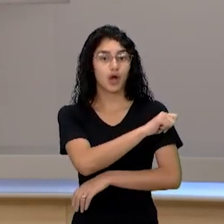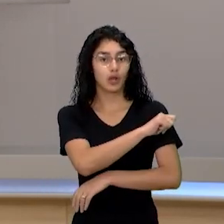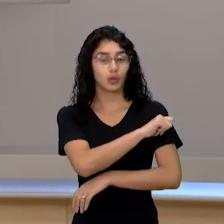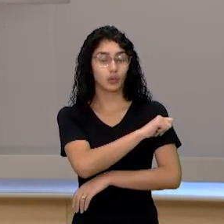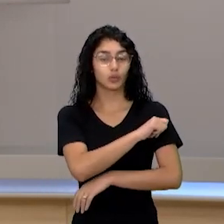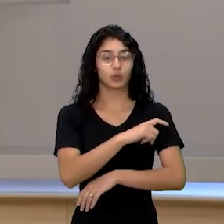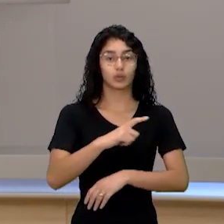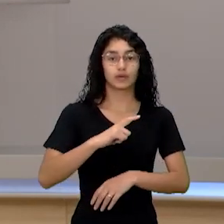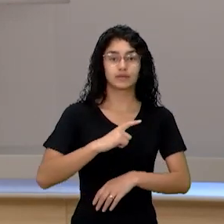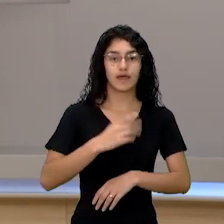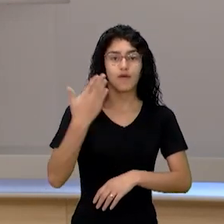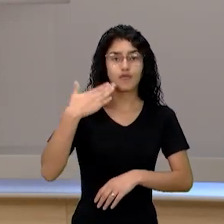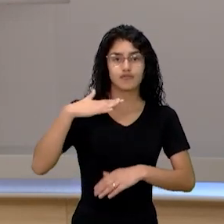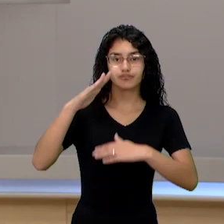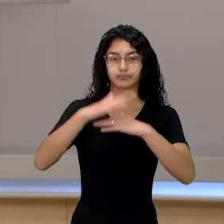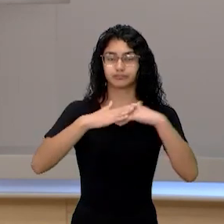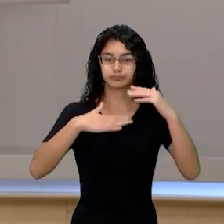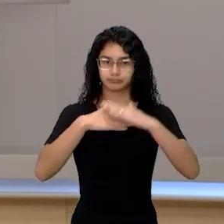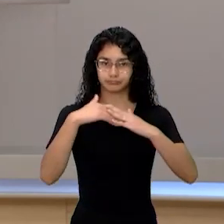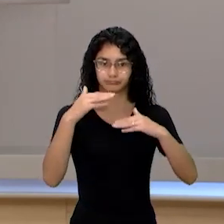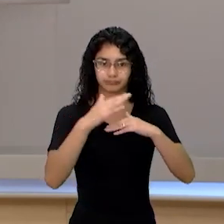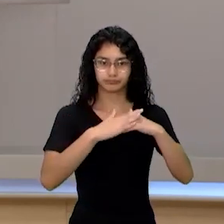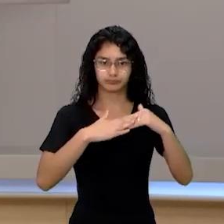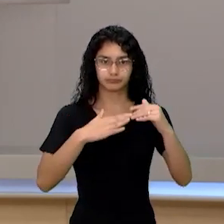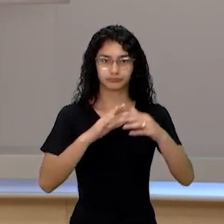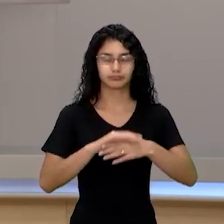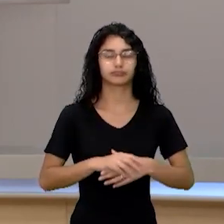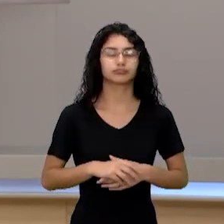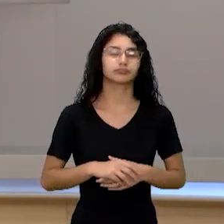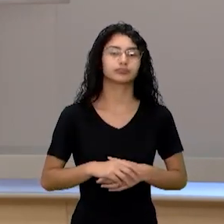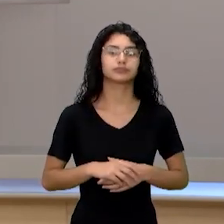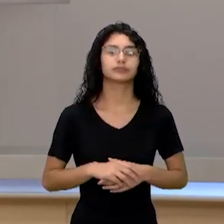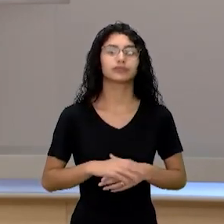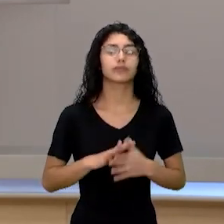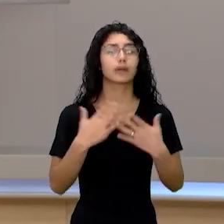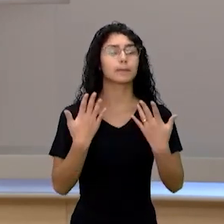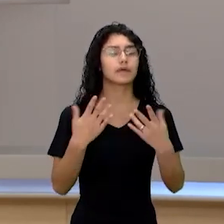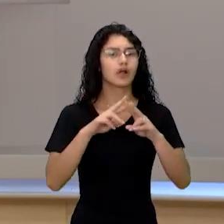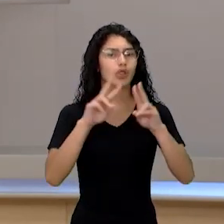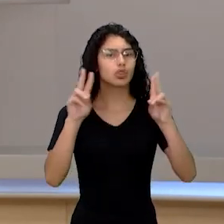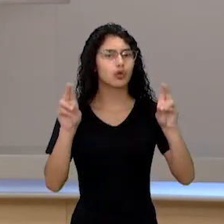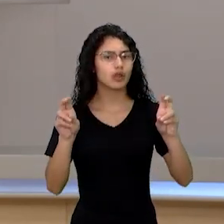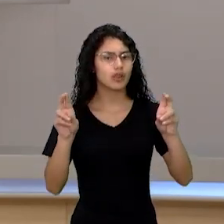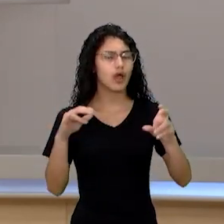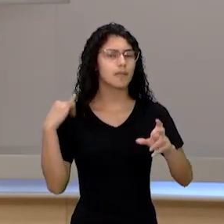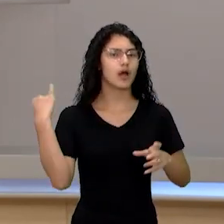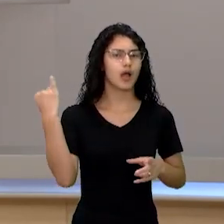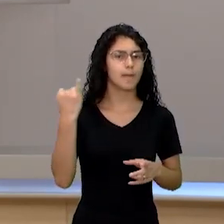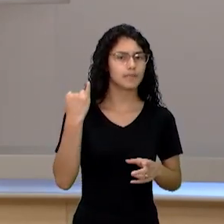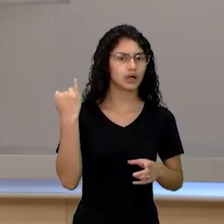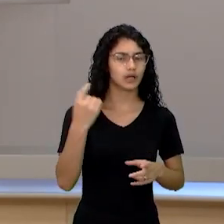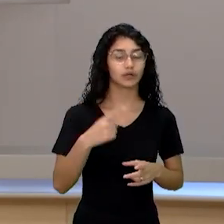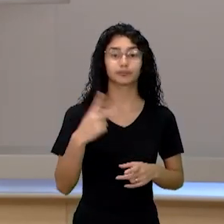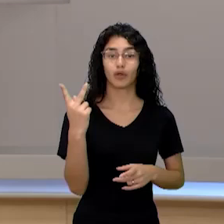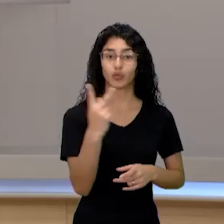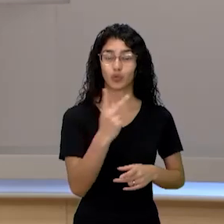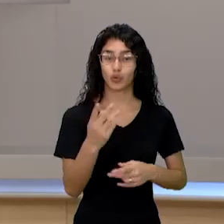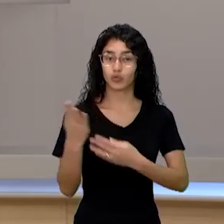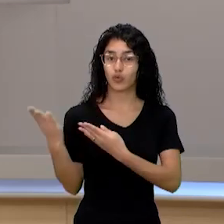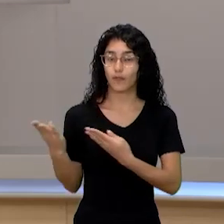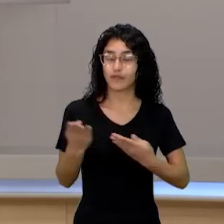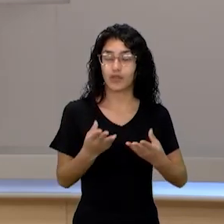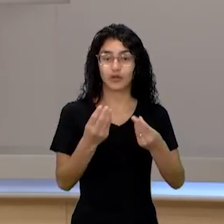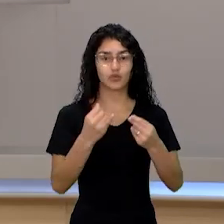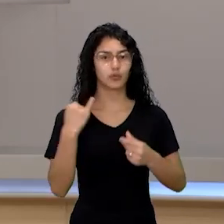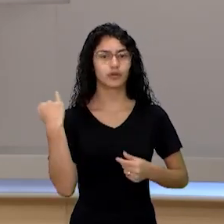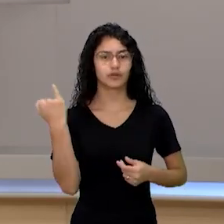altas habilidades e superdotação, desculpa. E para falar desse tema tão importante, nós vamos receber dois convidados